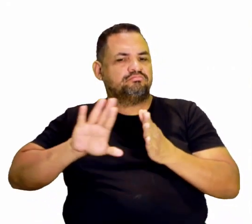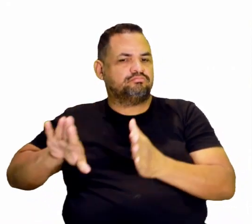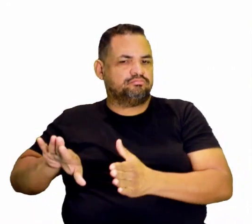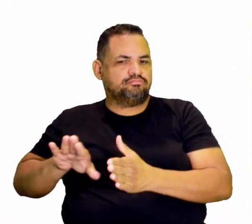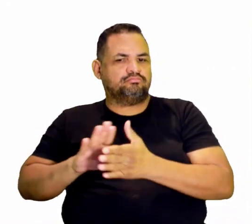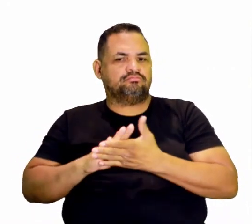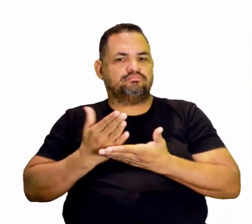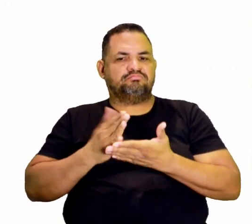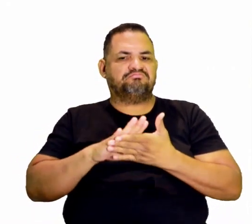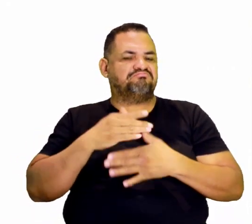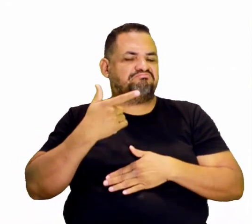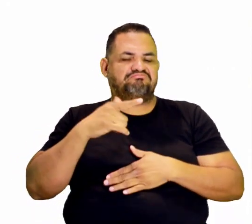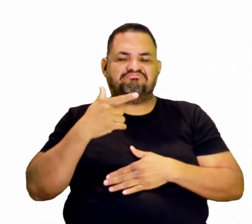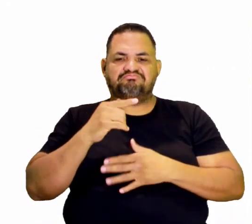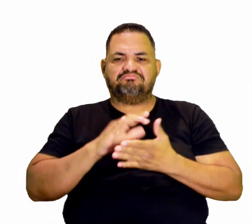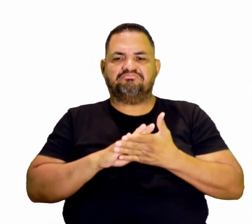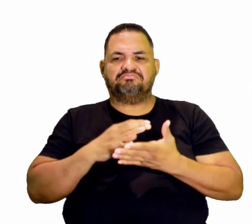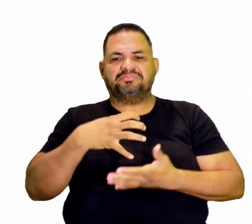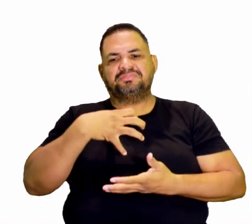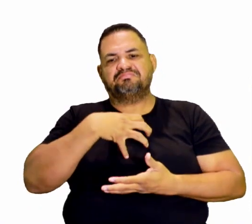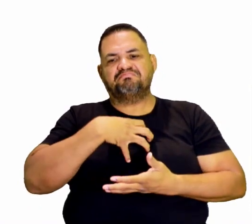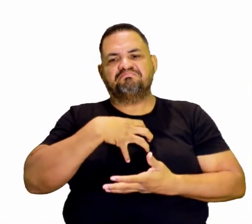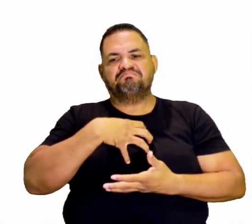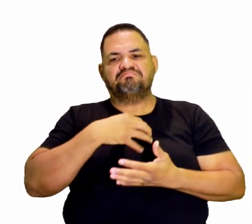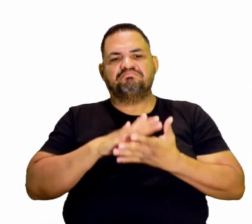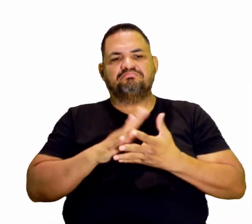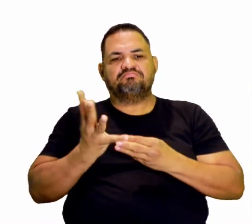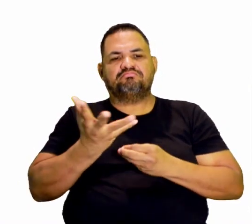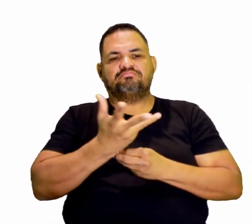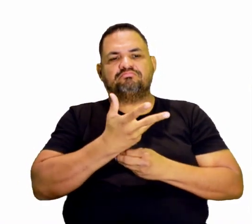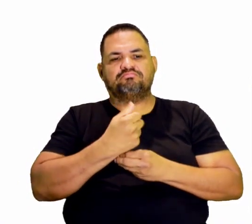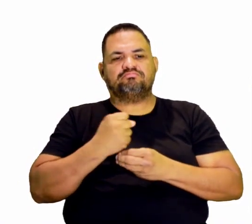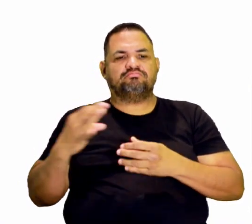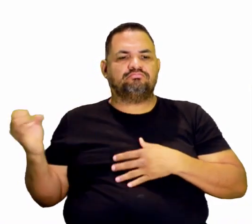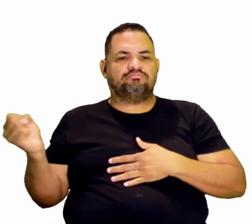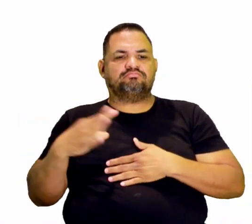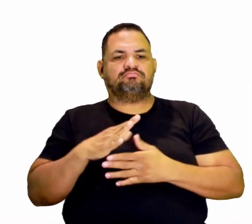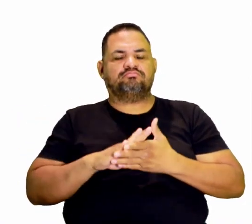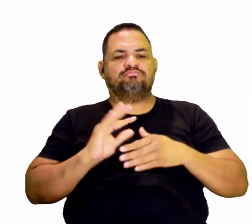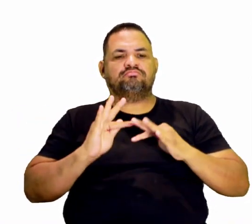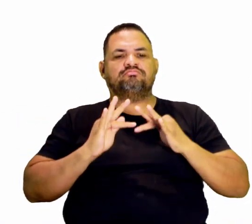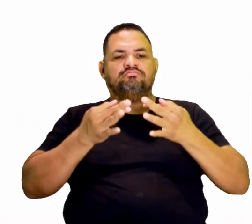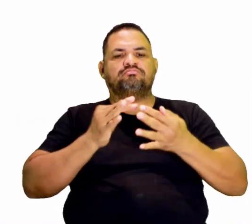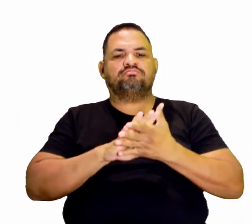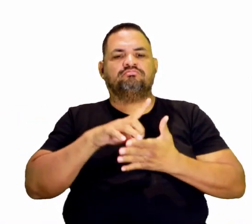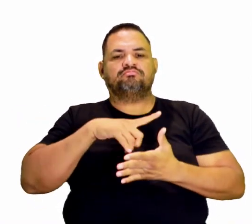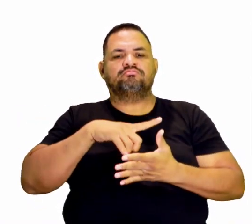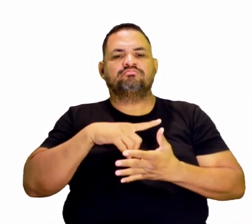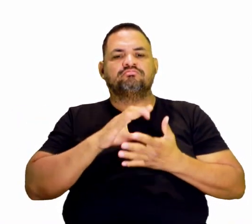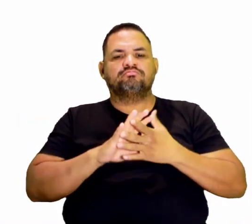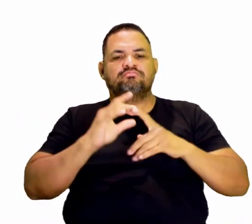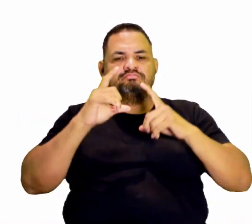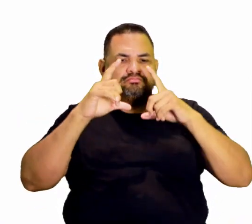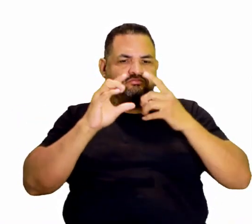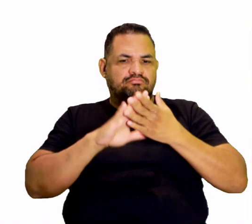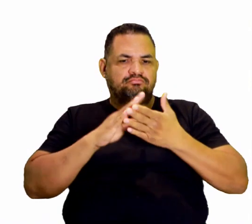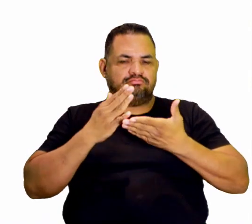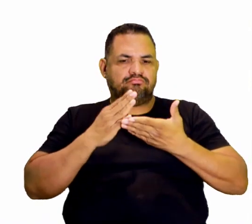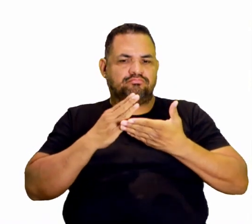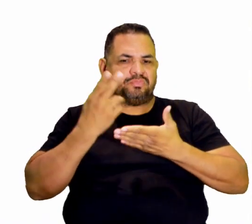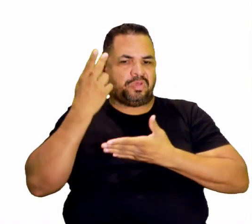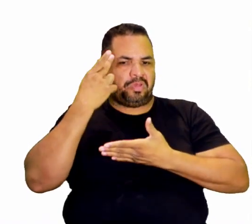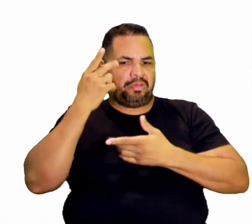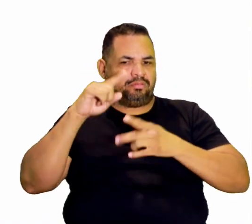torne-se inexpressiva na arte moderna. Por último, nós temos, por ser apenas um meio de reprodução